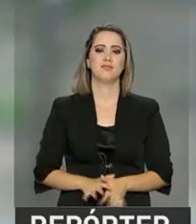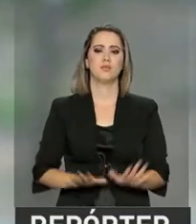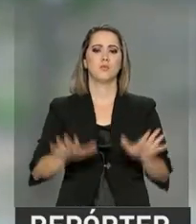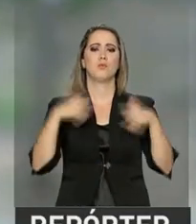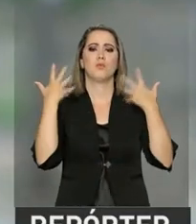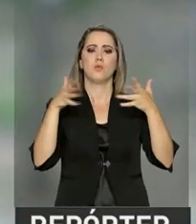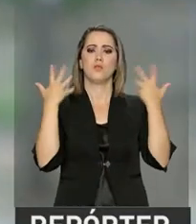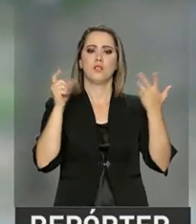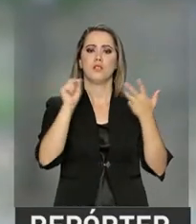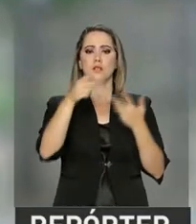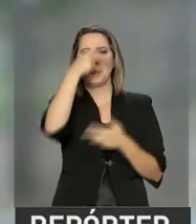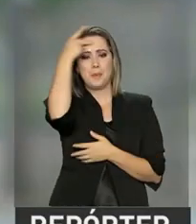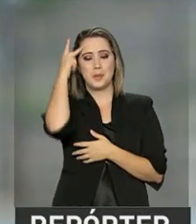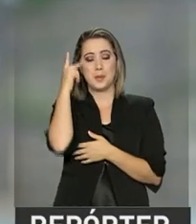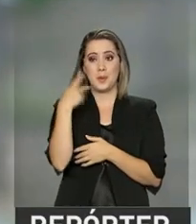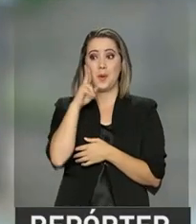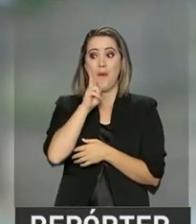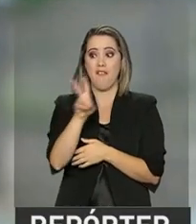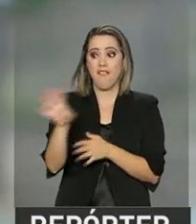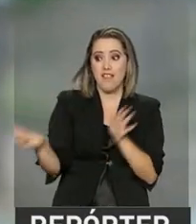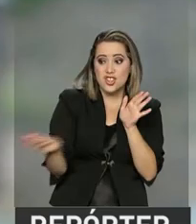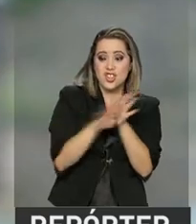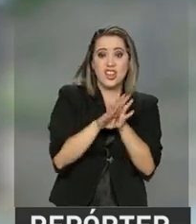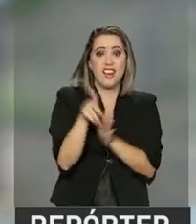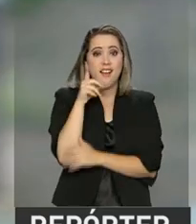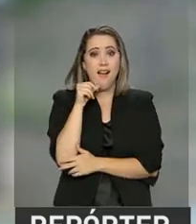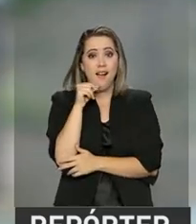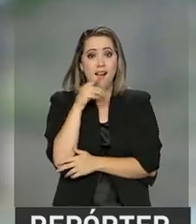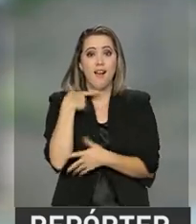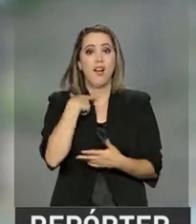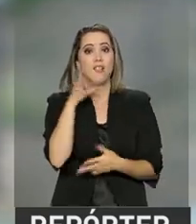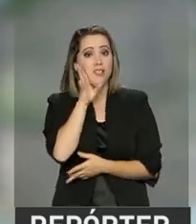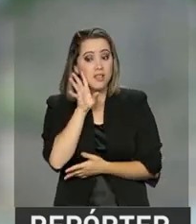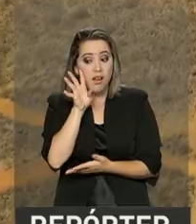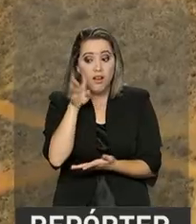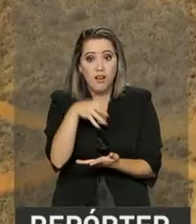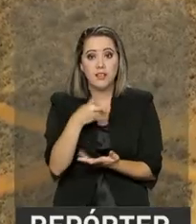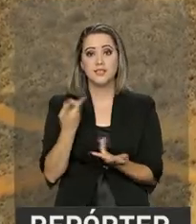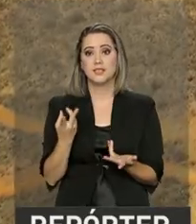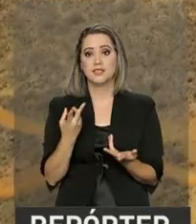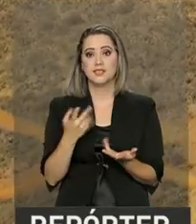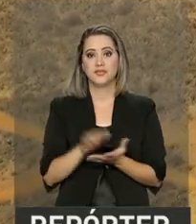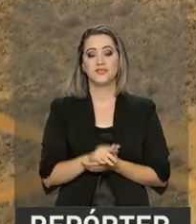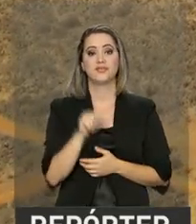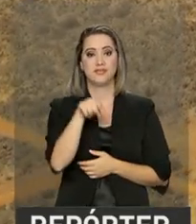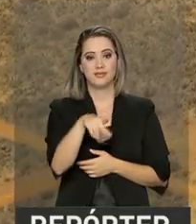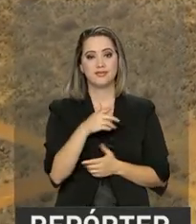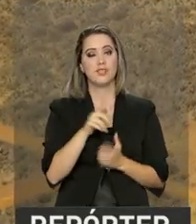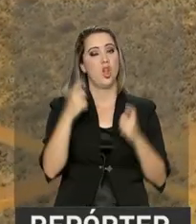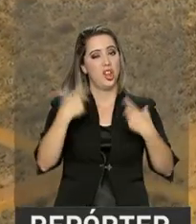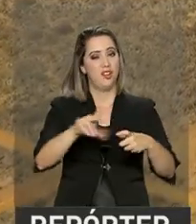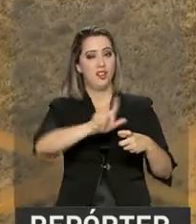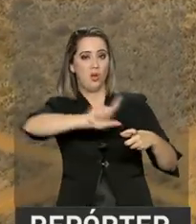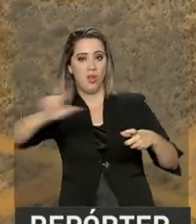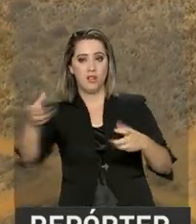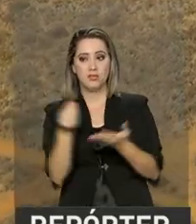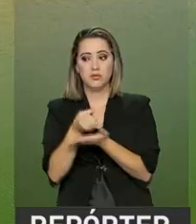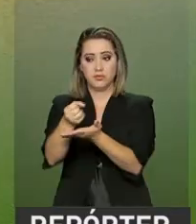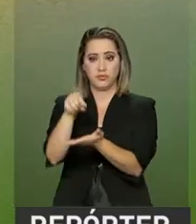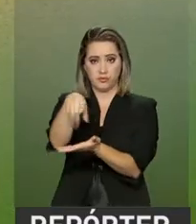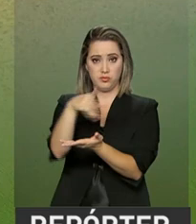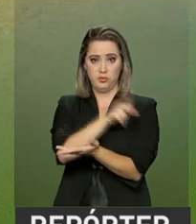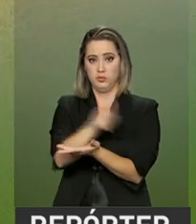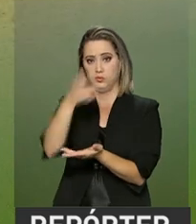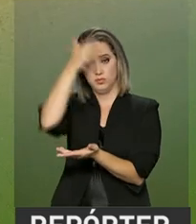imensa. Acaba de ver uma água dessa chegar aqui, que eu só estou acreditando porque eu estou vendo com meus olhos. O Eixo Leste foi entregue pelo presidente Michel Temer